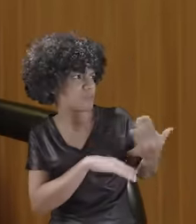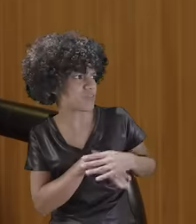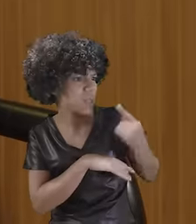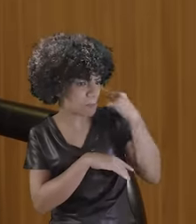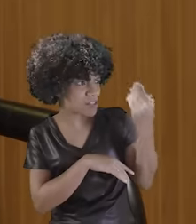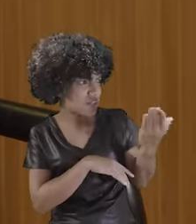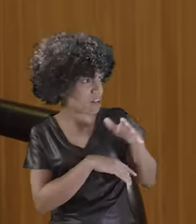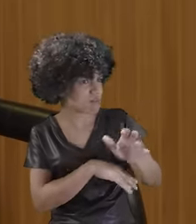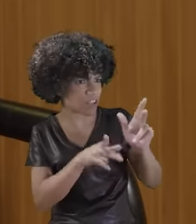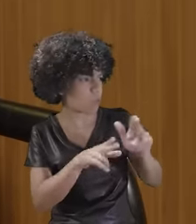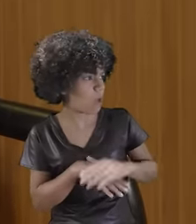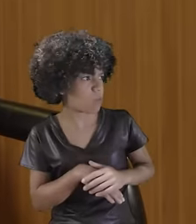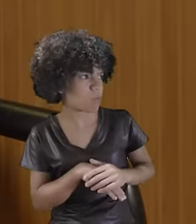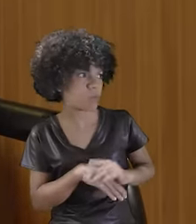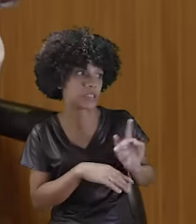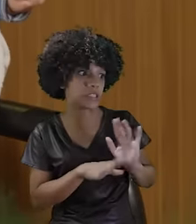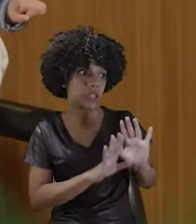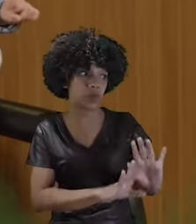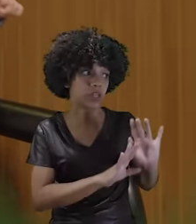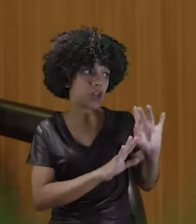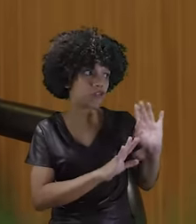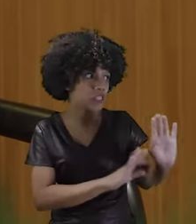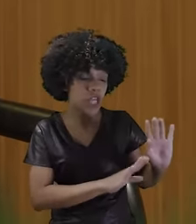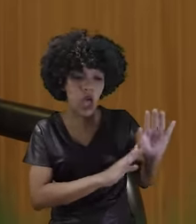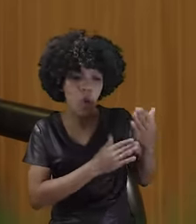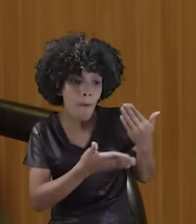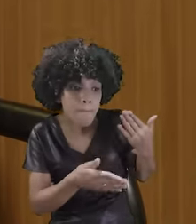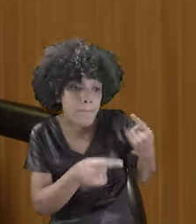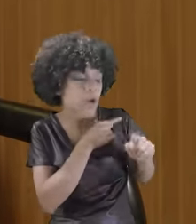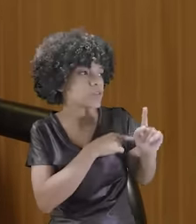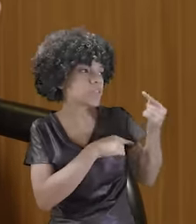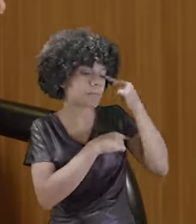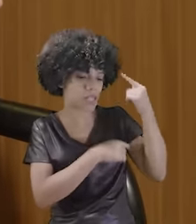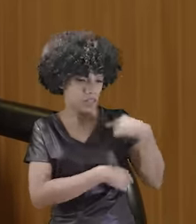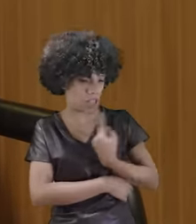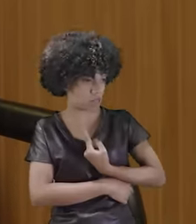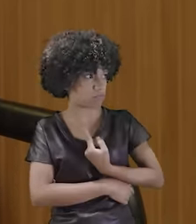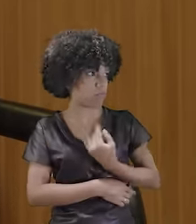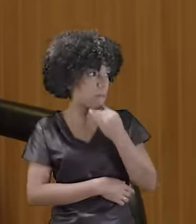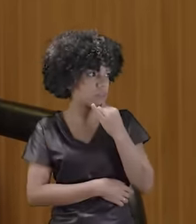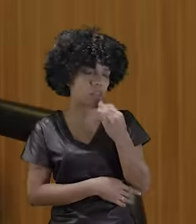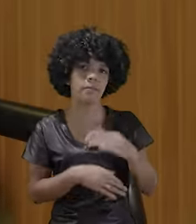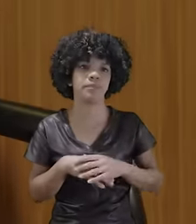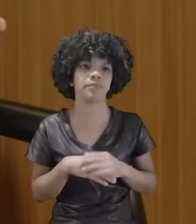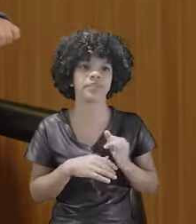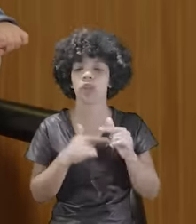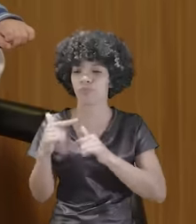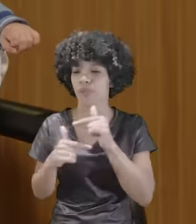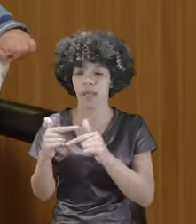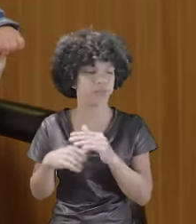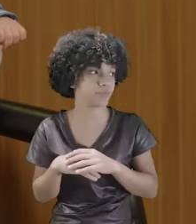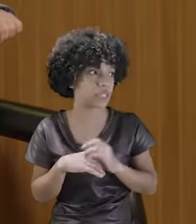você e você vai pensando em mim então eu deixo você nem pensa de mim pensa nas coisas o que tipo trabalha se